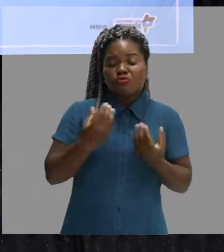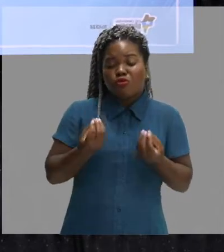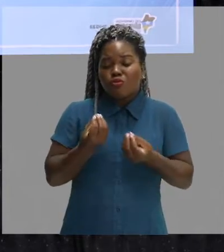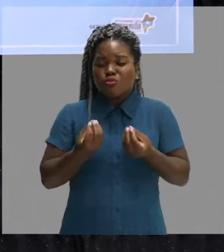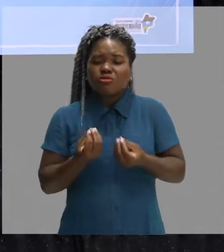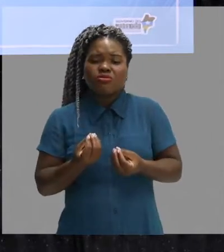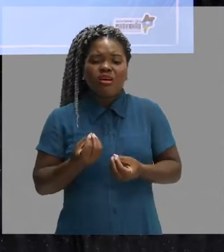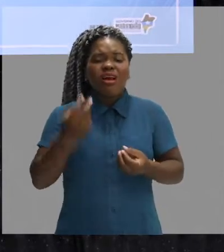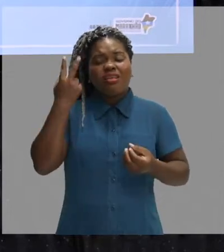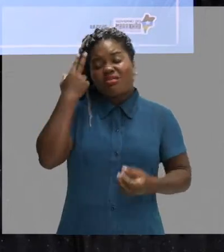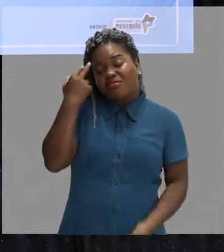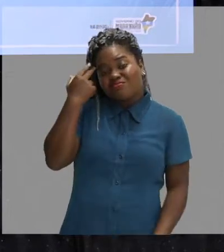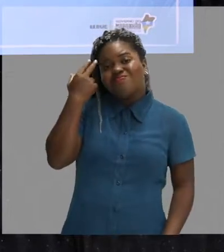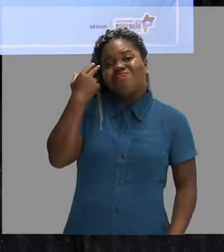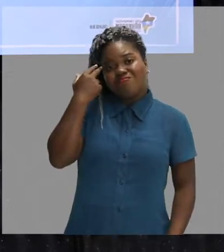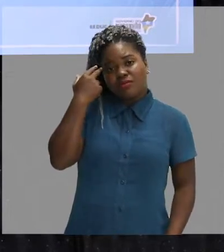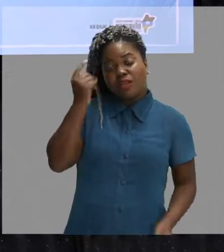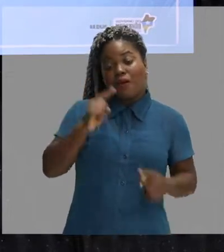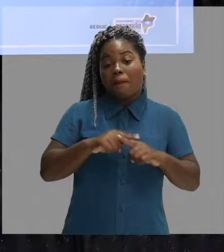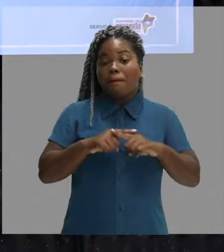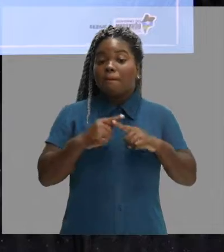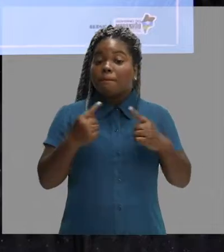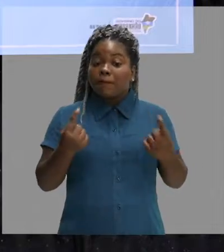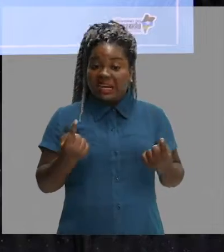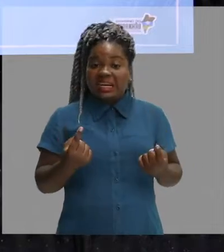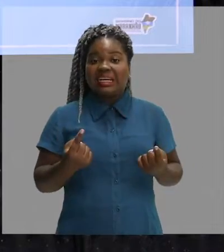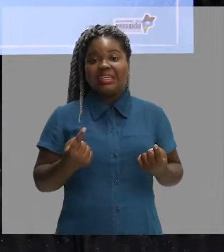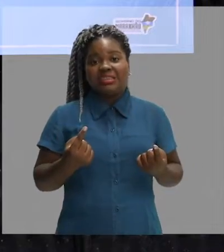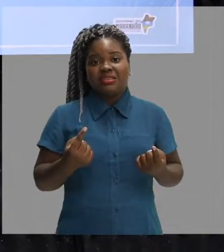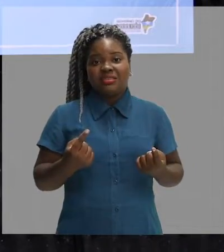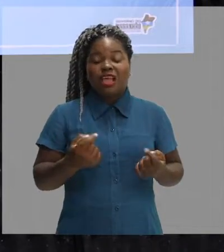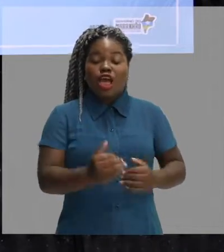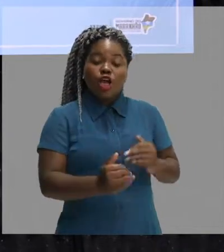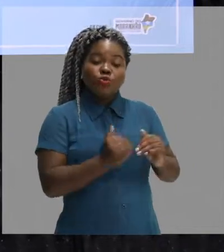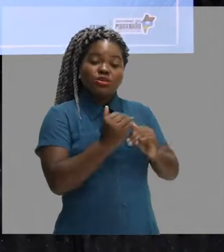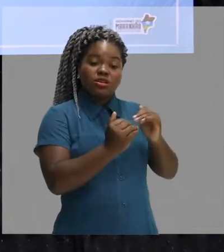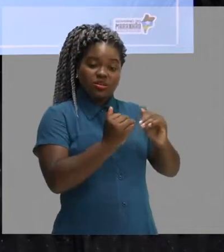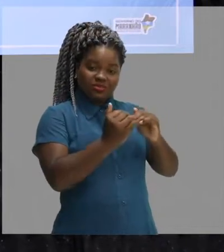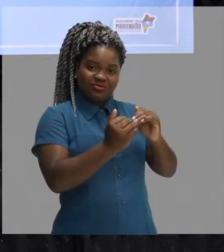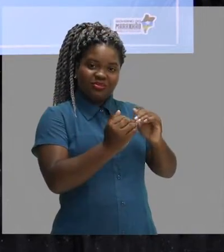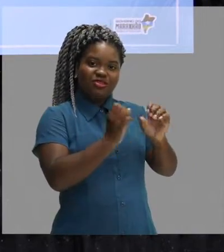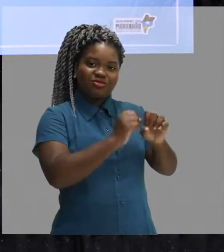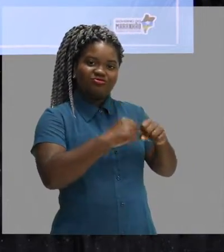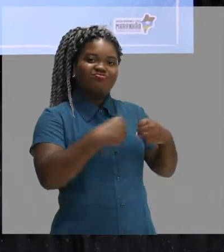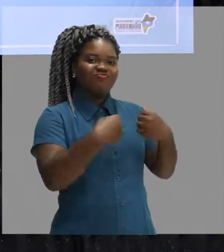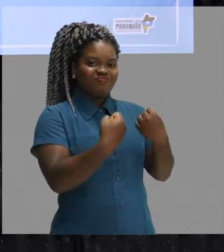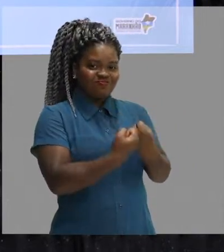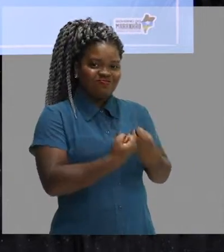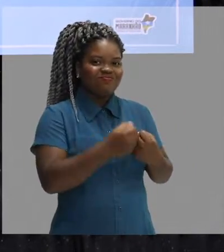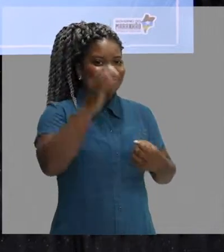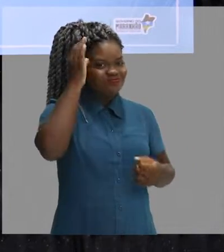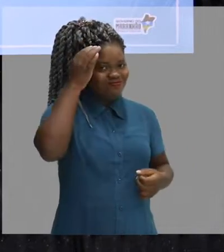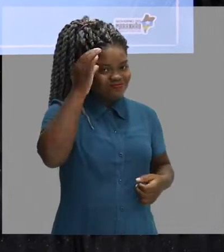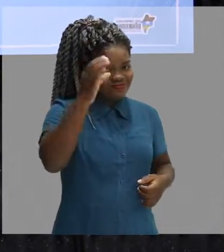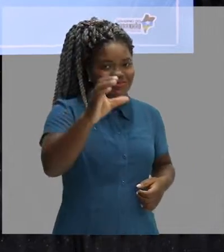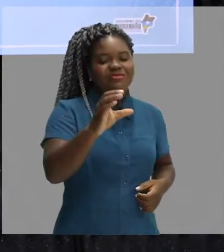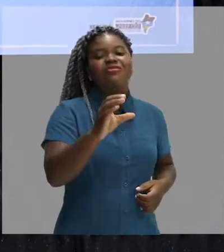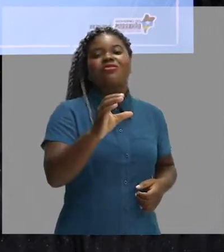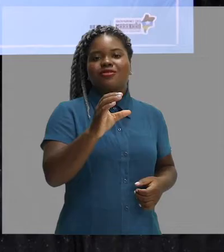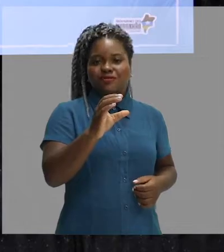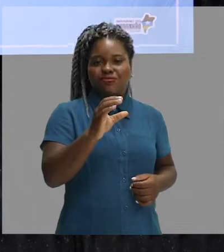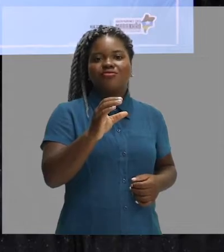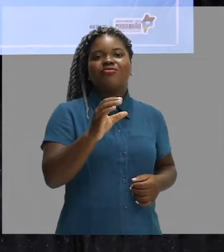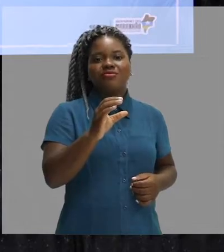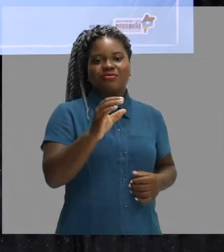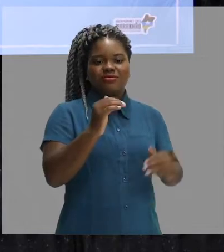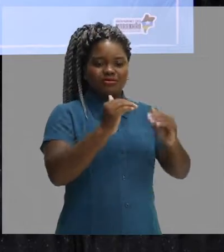como algo legítimo. Só que, na verdade, é uma construção social, cultural, no nível das